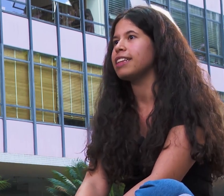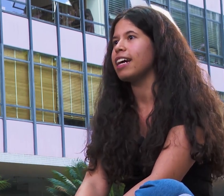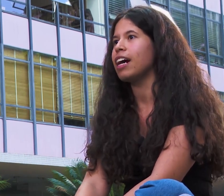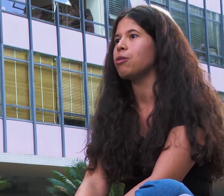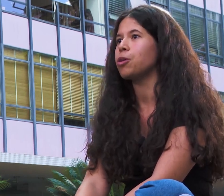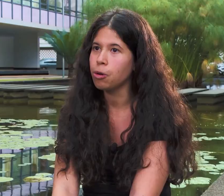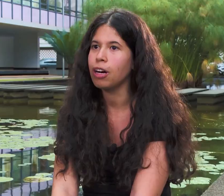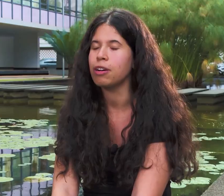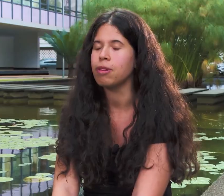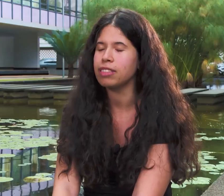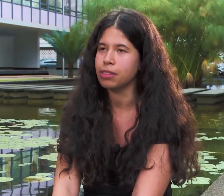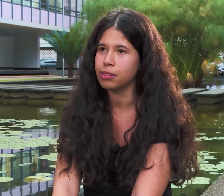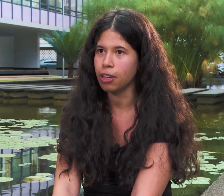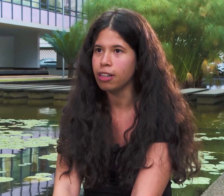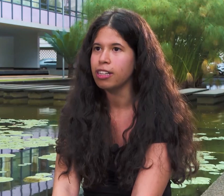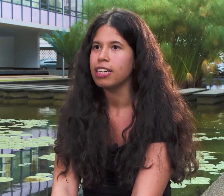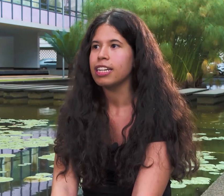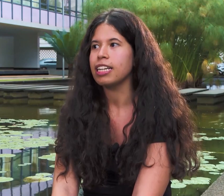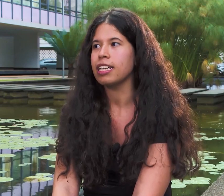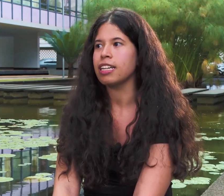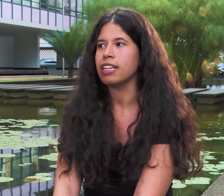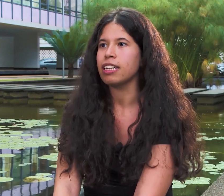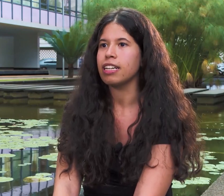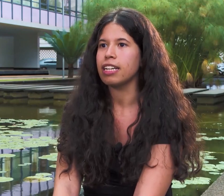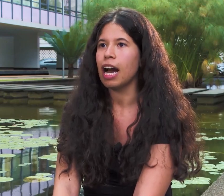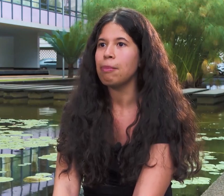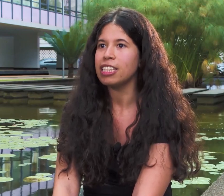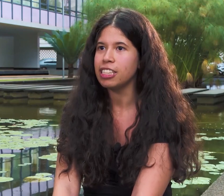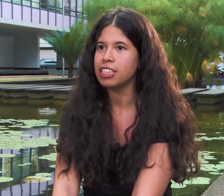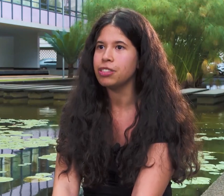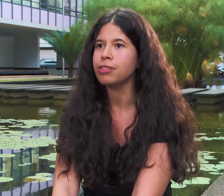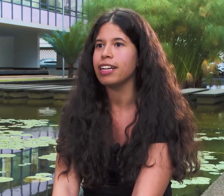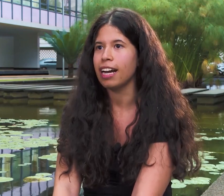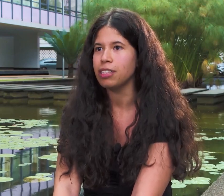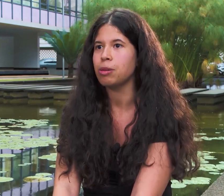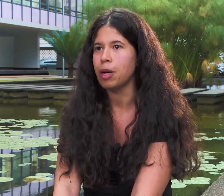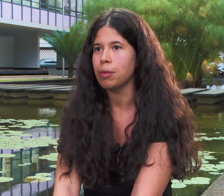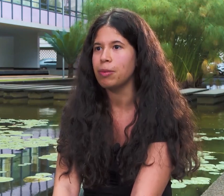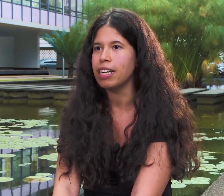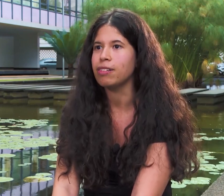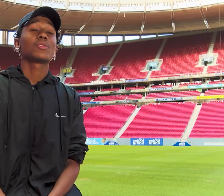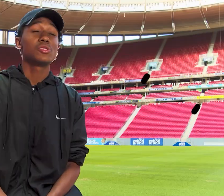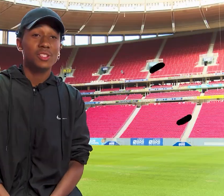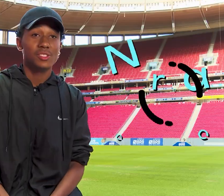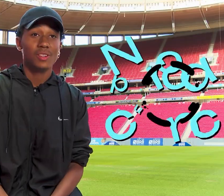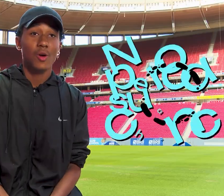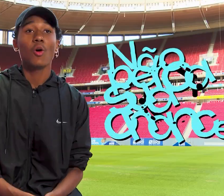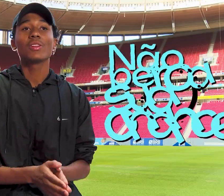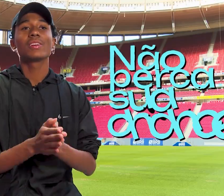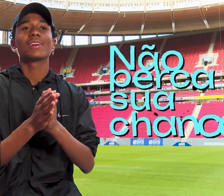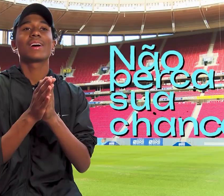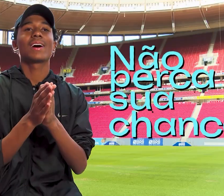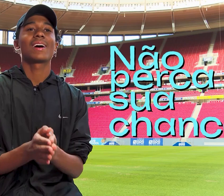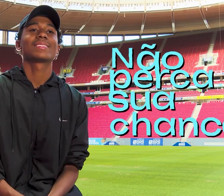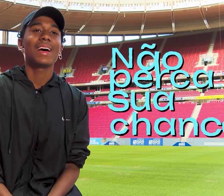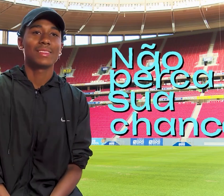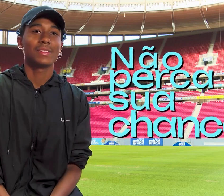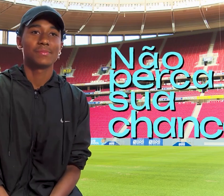importante não se ter um grupo a uma visão só e a partir disso criar sua própria opinião